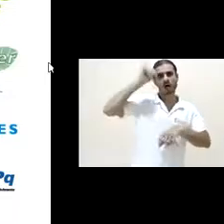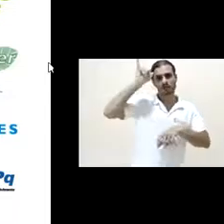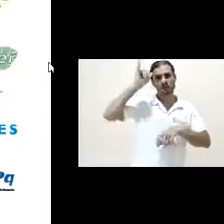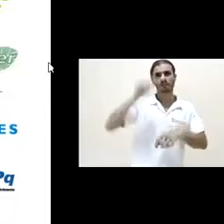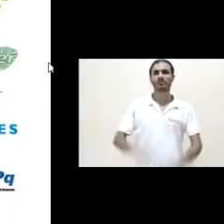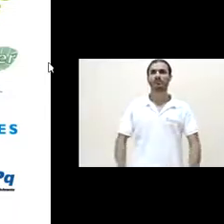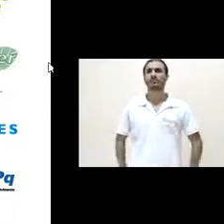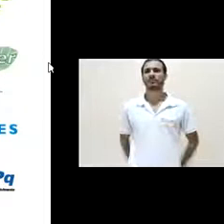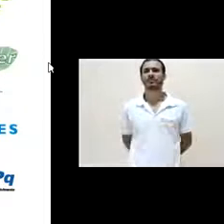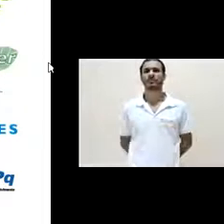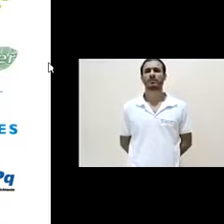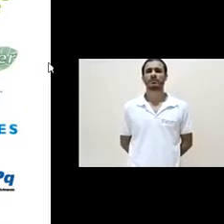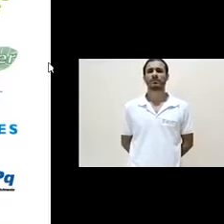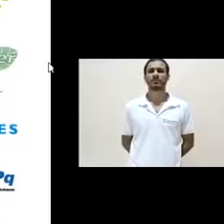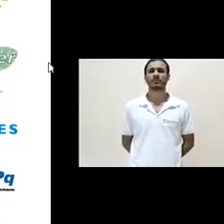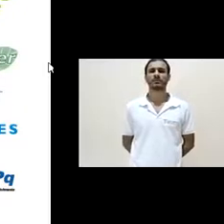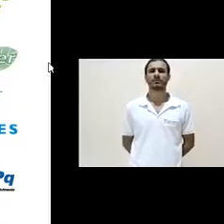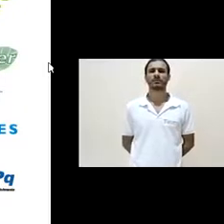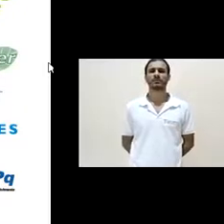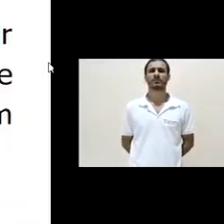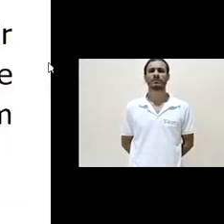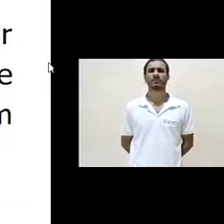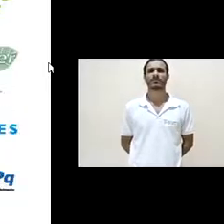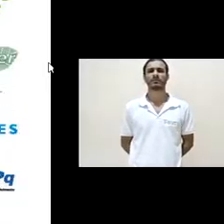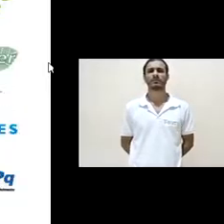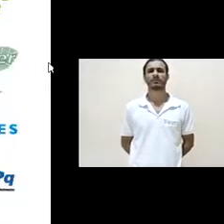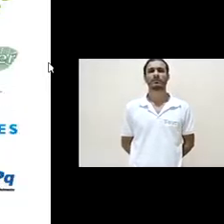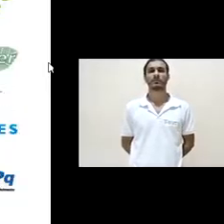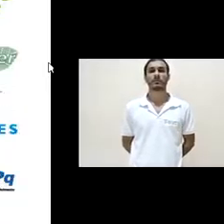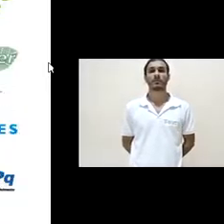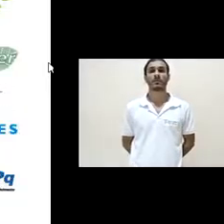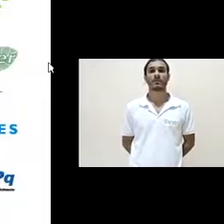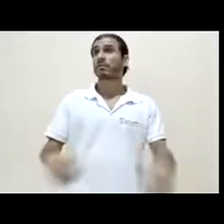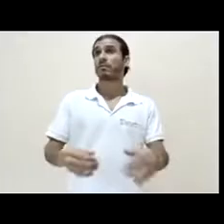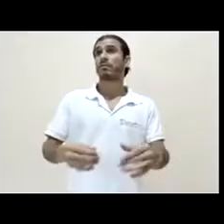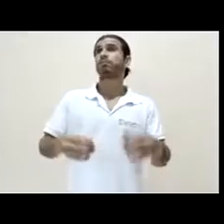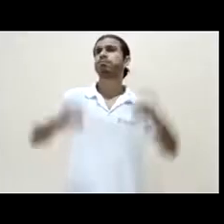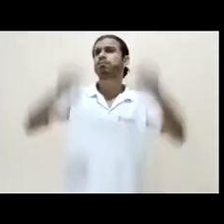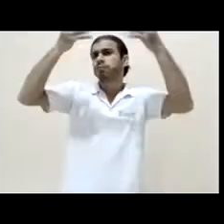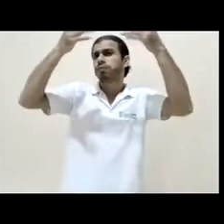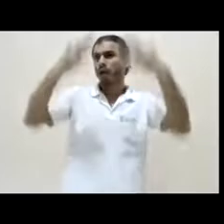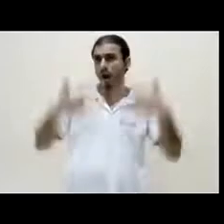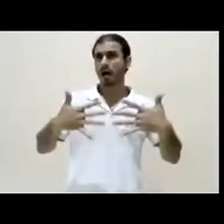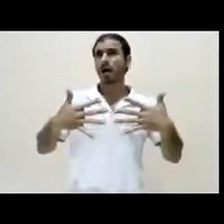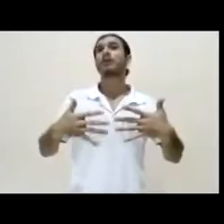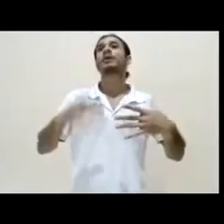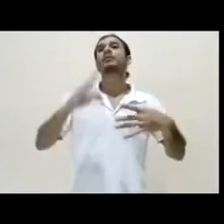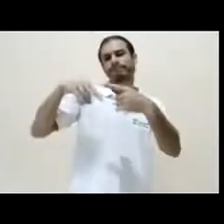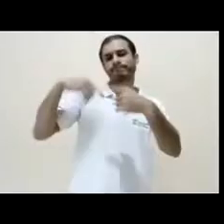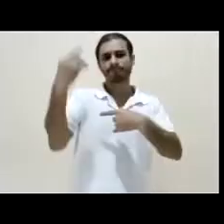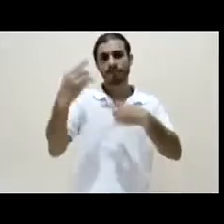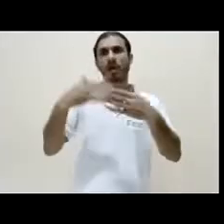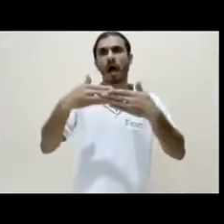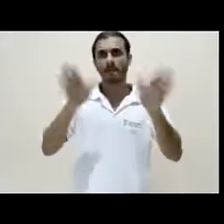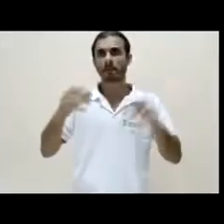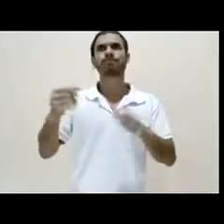Depois a gente abre para as perguntas aqui, que eu tenho interesse aqui, porque técnico em formação técnica em agropecuária.